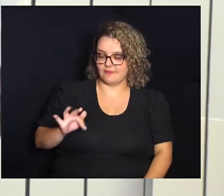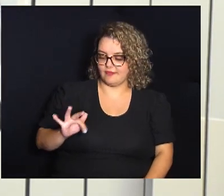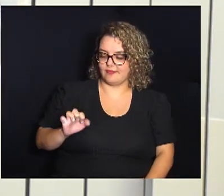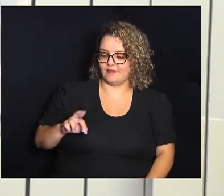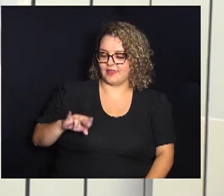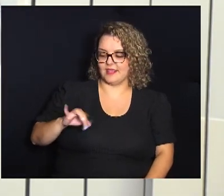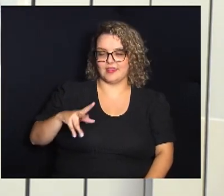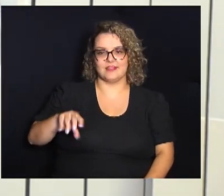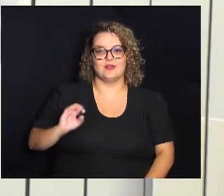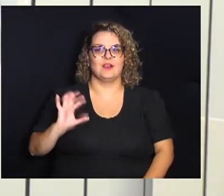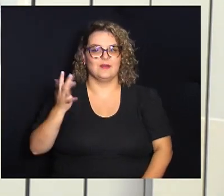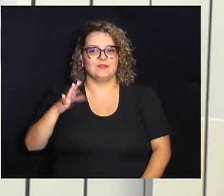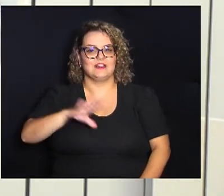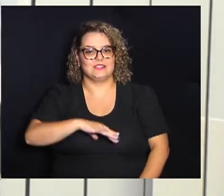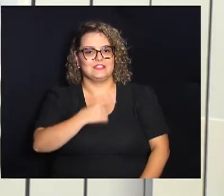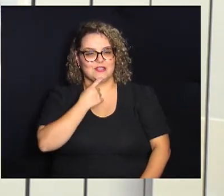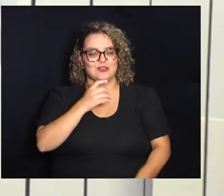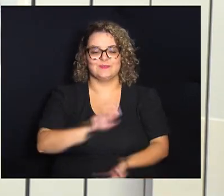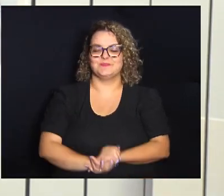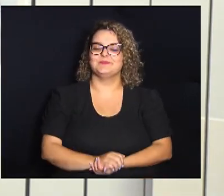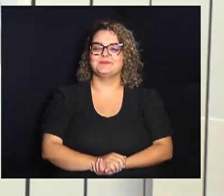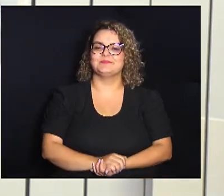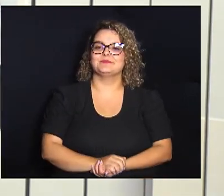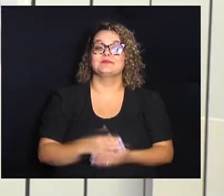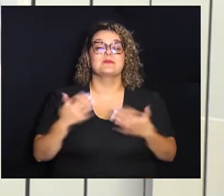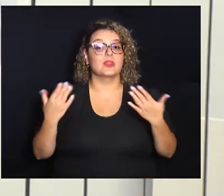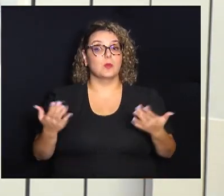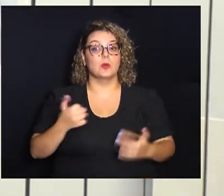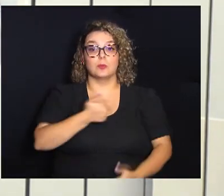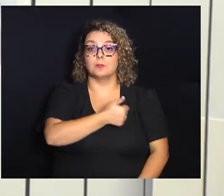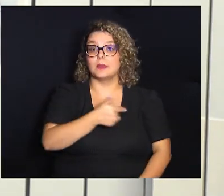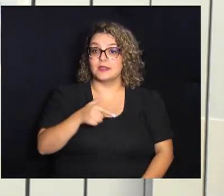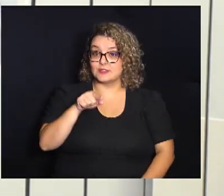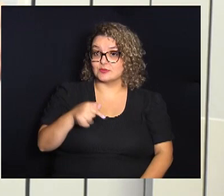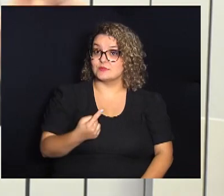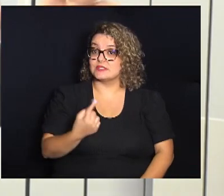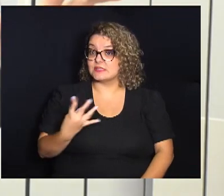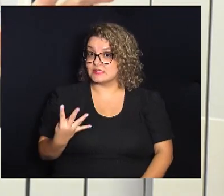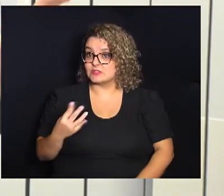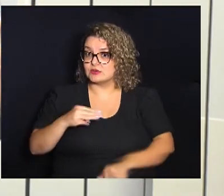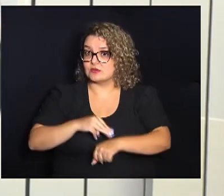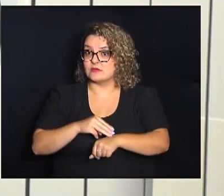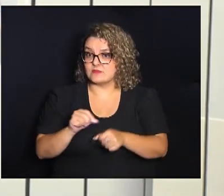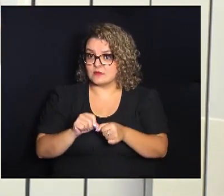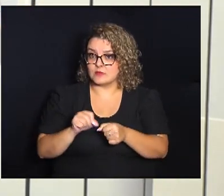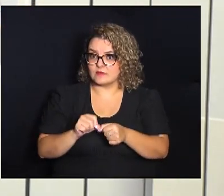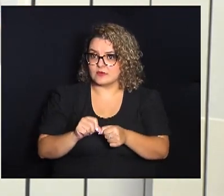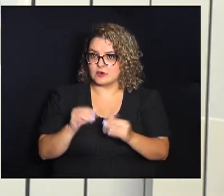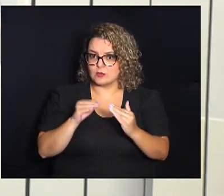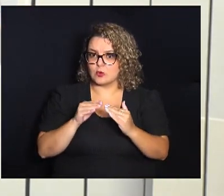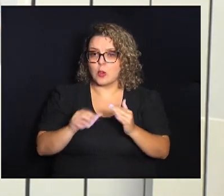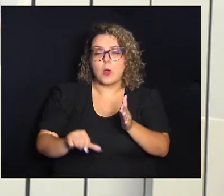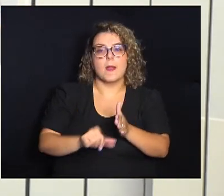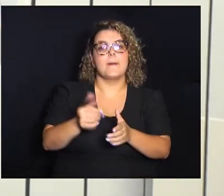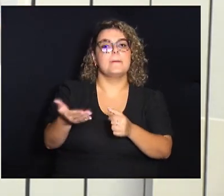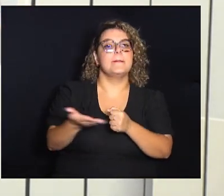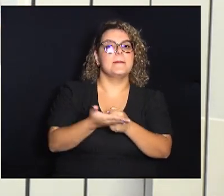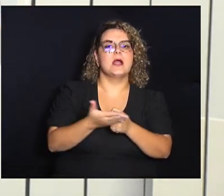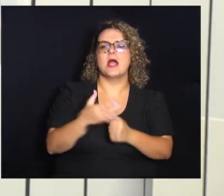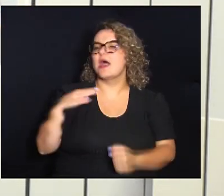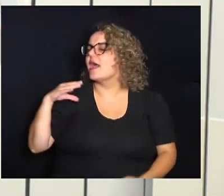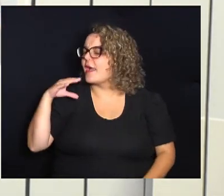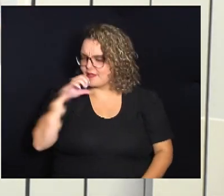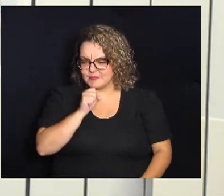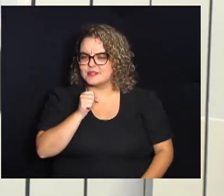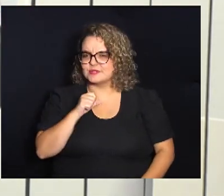na cidade de Campinas. Bom, 12:00 mais 14 minutos. Vamos fazer o seguinte: primeiro intervalo rapidinho